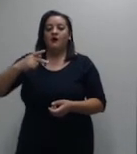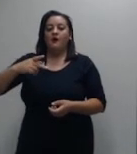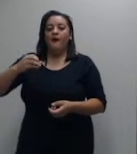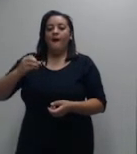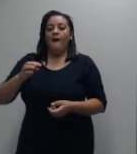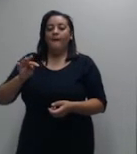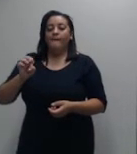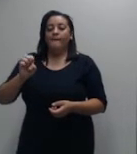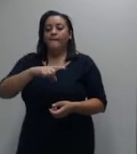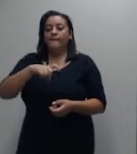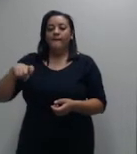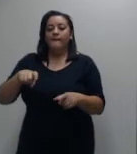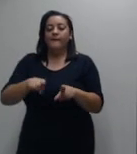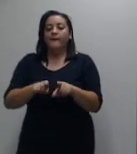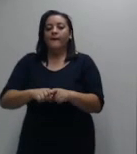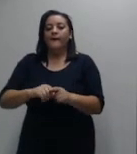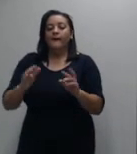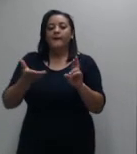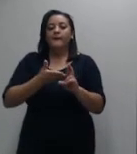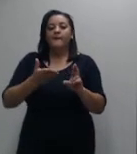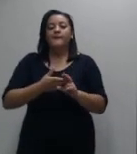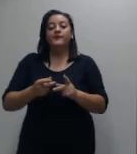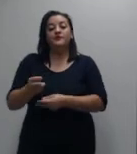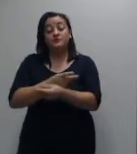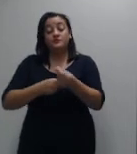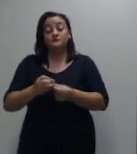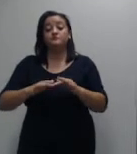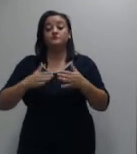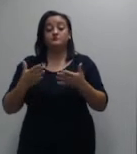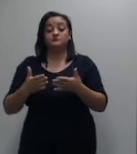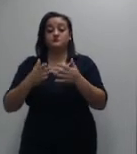recebendo o réu para tanto remuneração